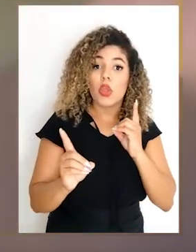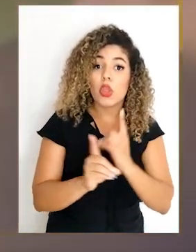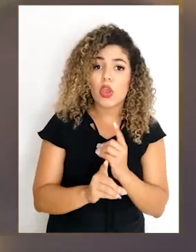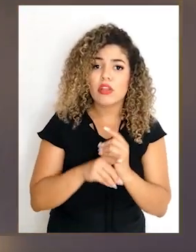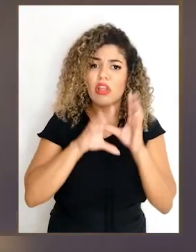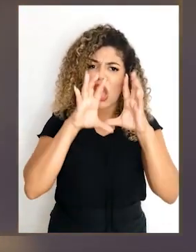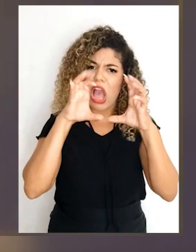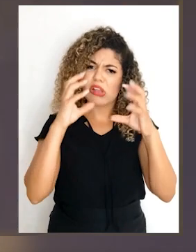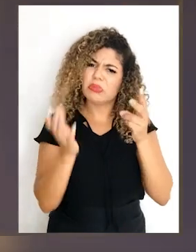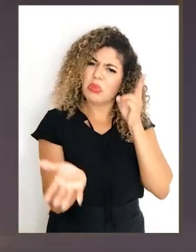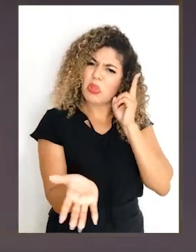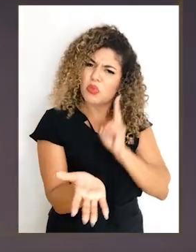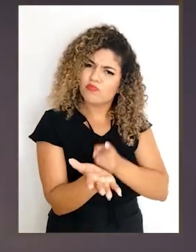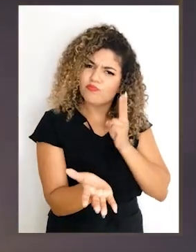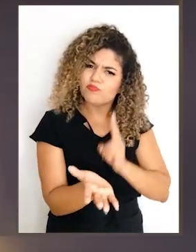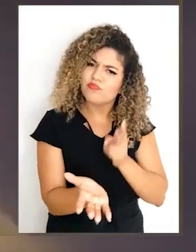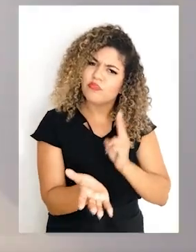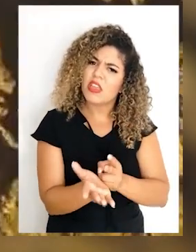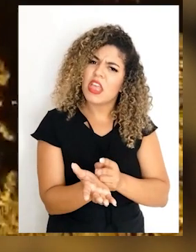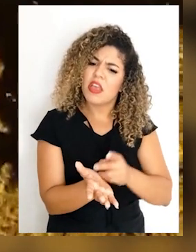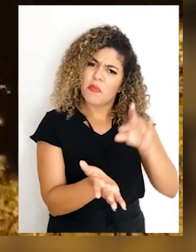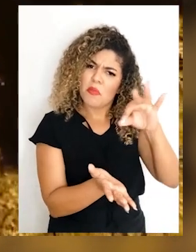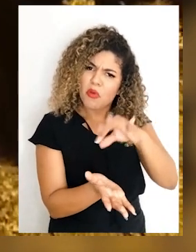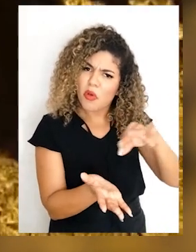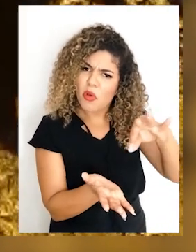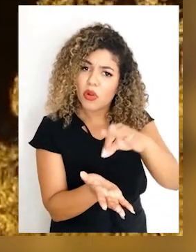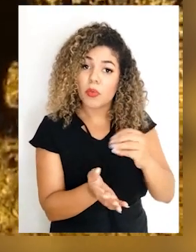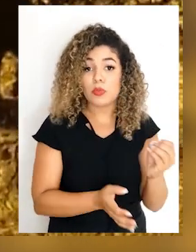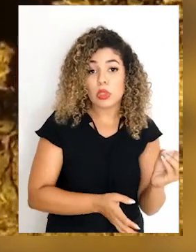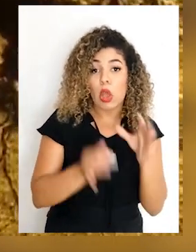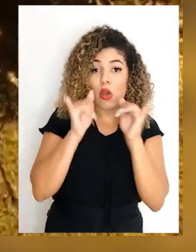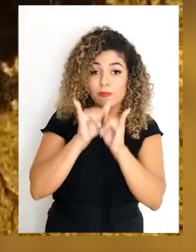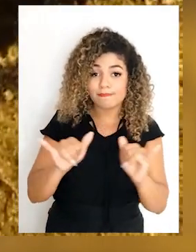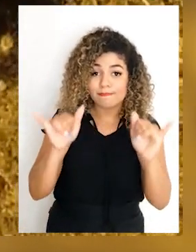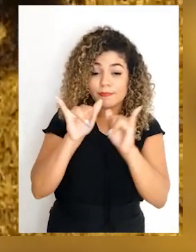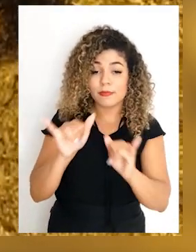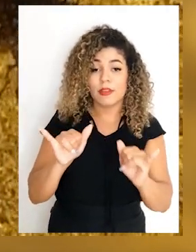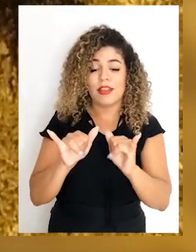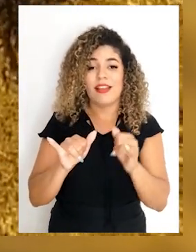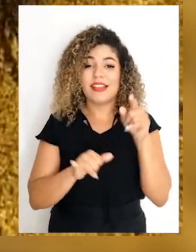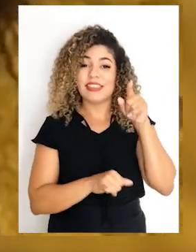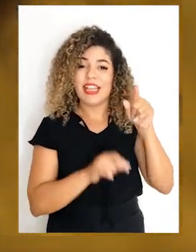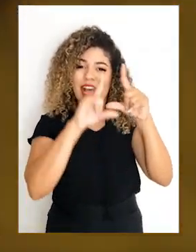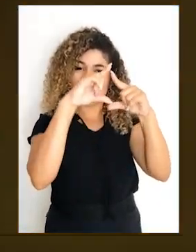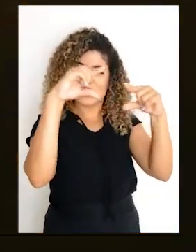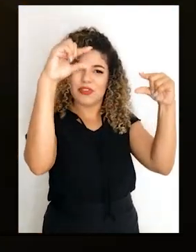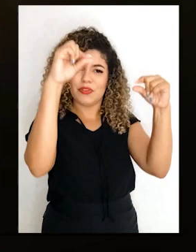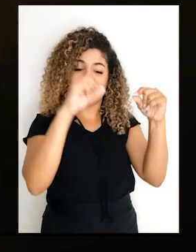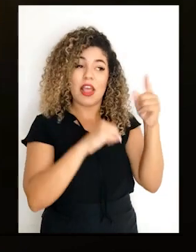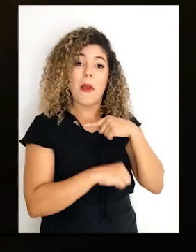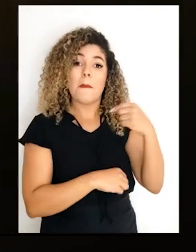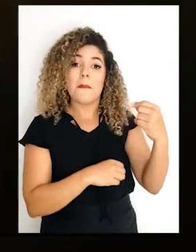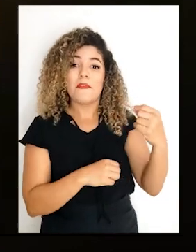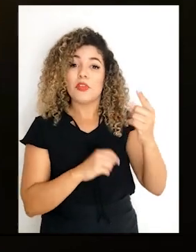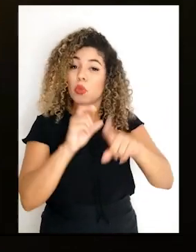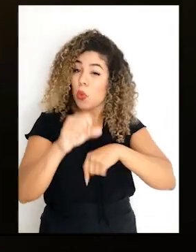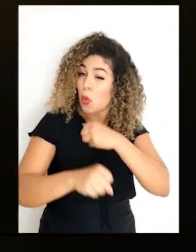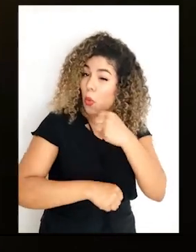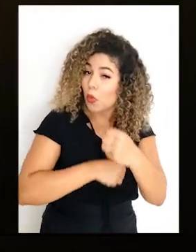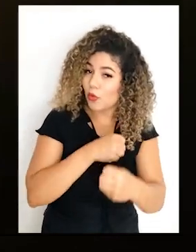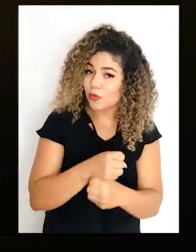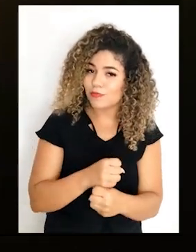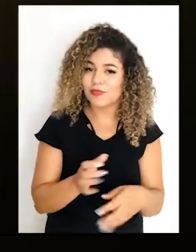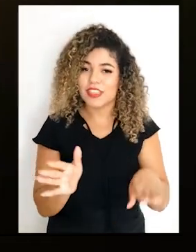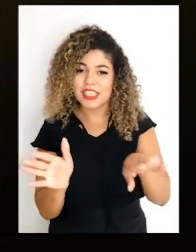Novos dados da atmosfera de Titã devem chegar ao longo do ano que vem e vão servir para a continuidade